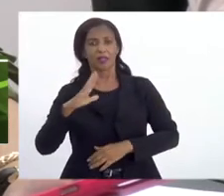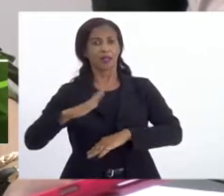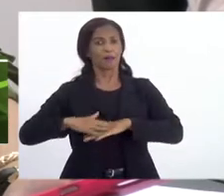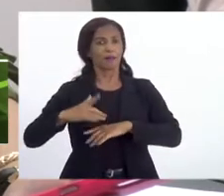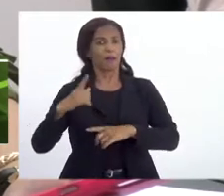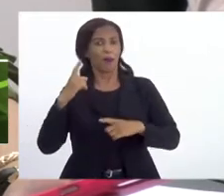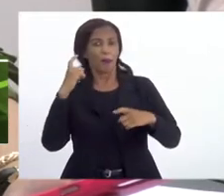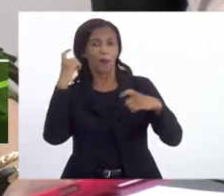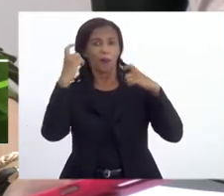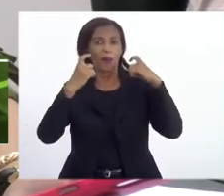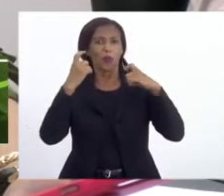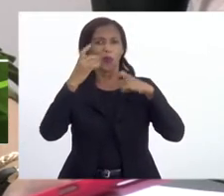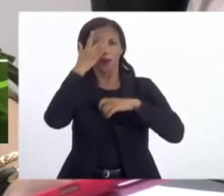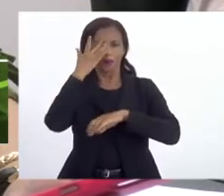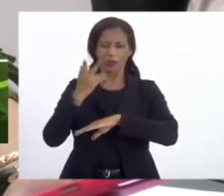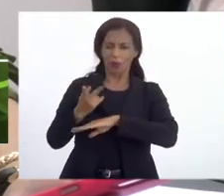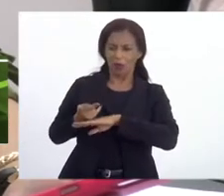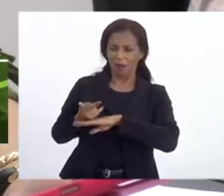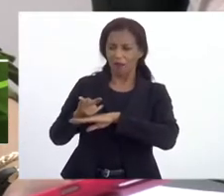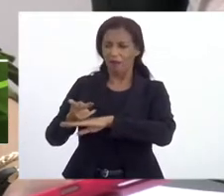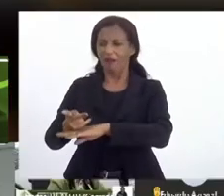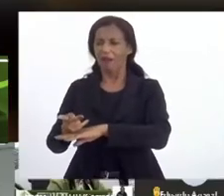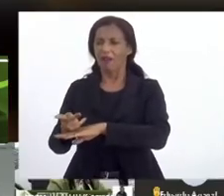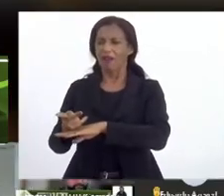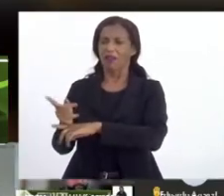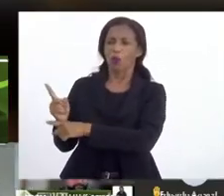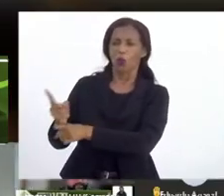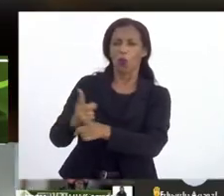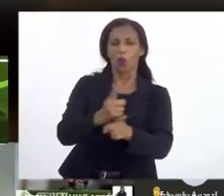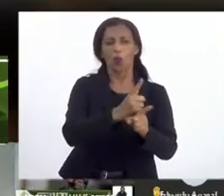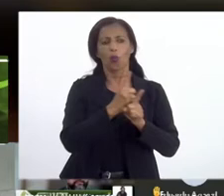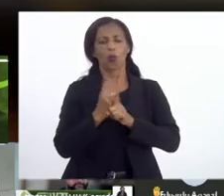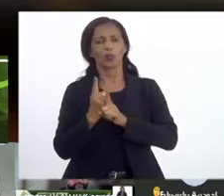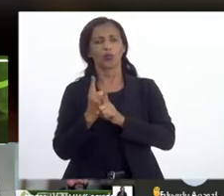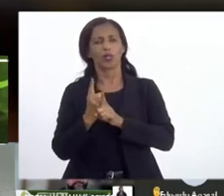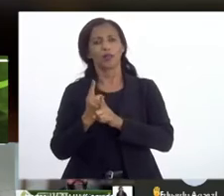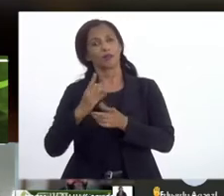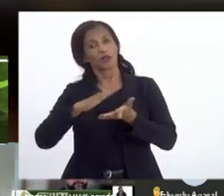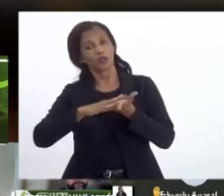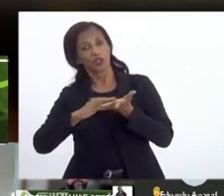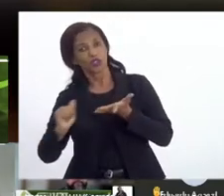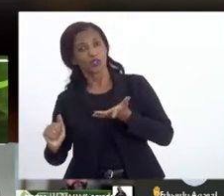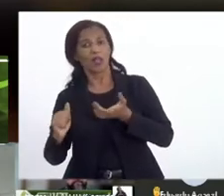procura, uma maior demanda, precisamos sanar um desses problemas que você citou. Então, é